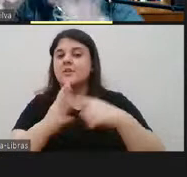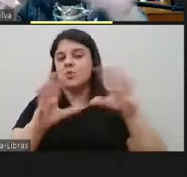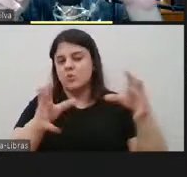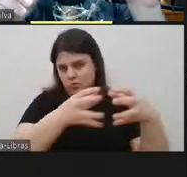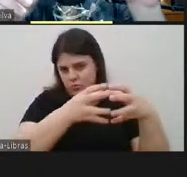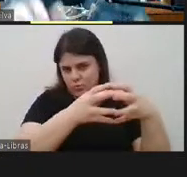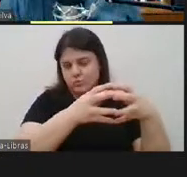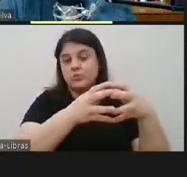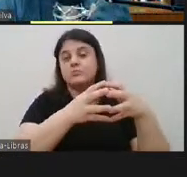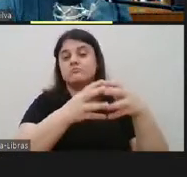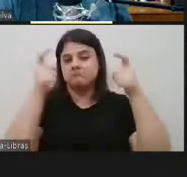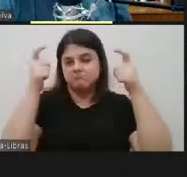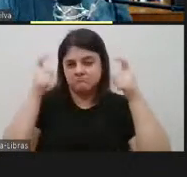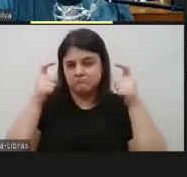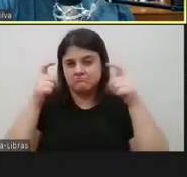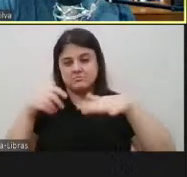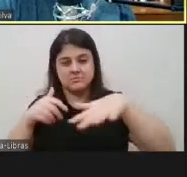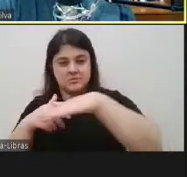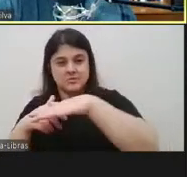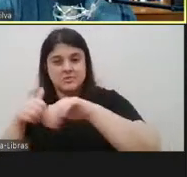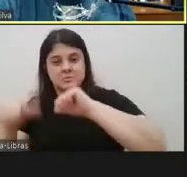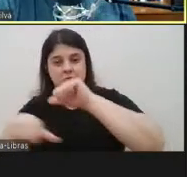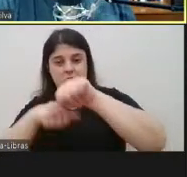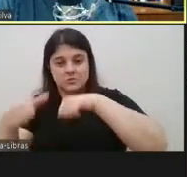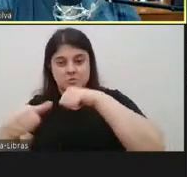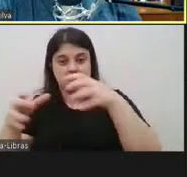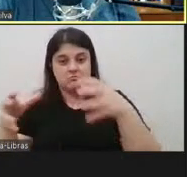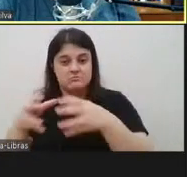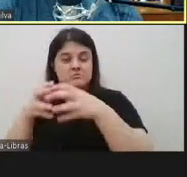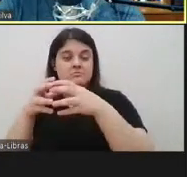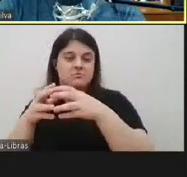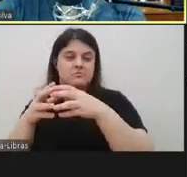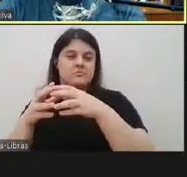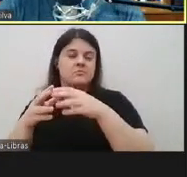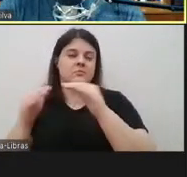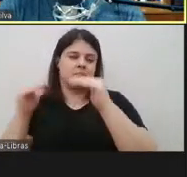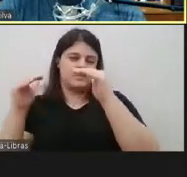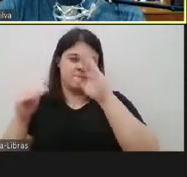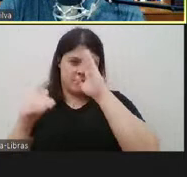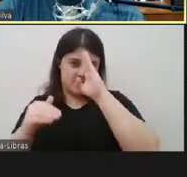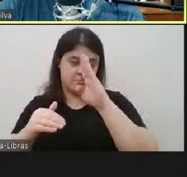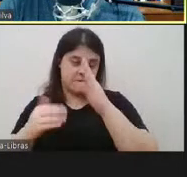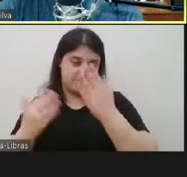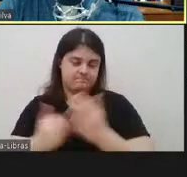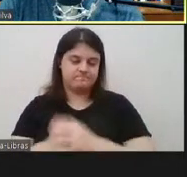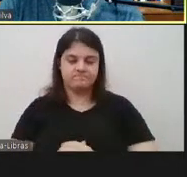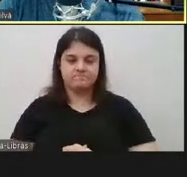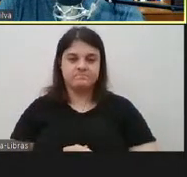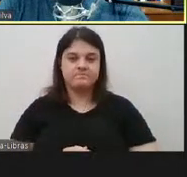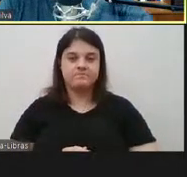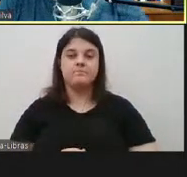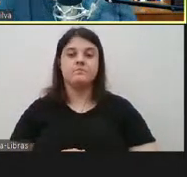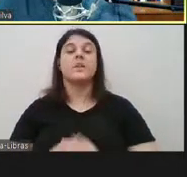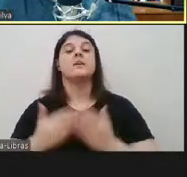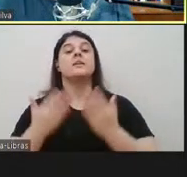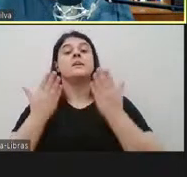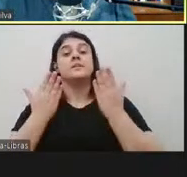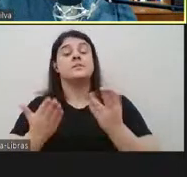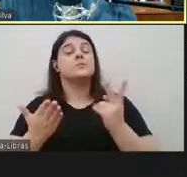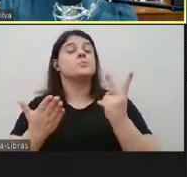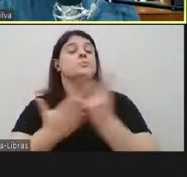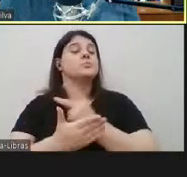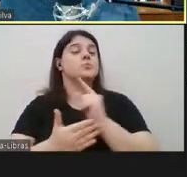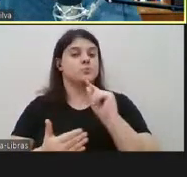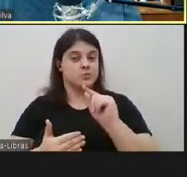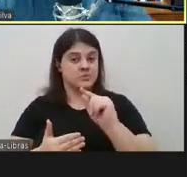nobreza e parte da burguesia que se transformou ali na elite principal né na classe dominante daquele país especificamente feito então o que que